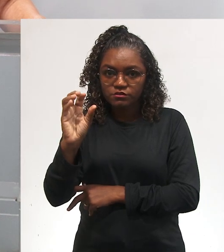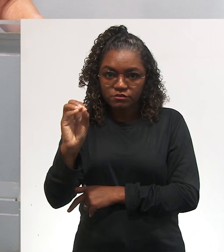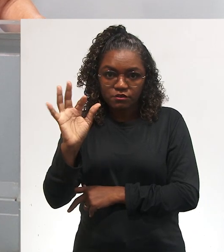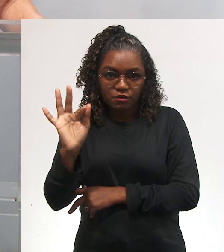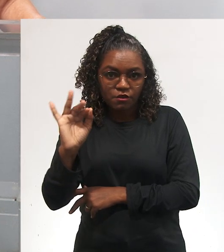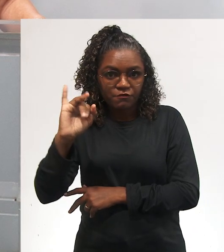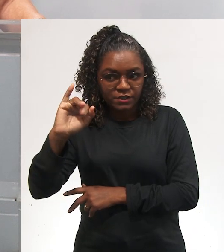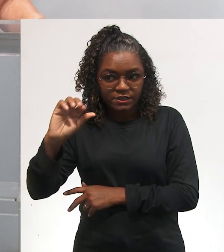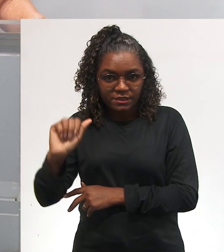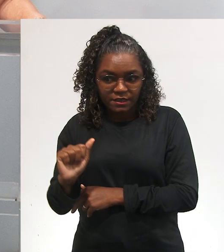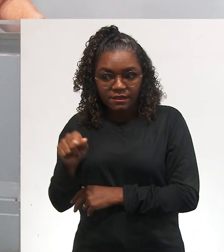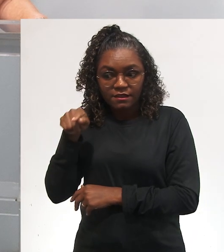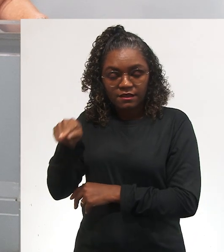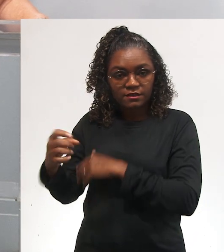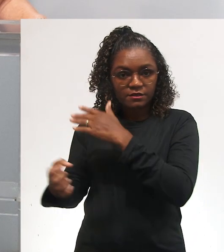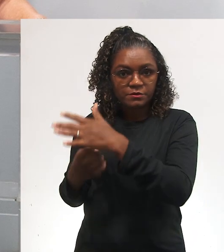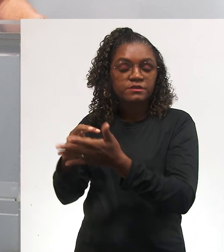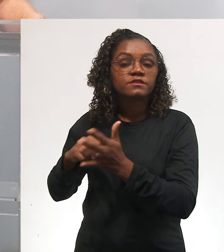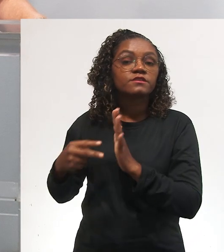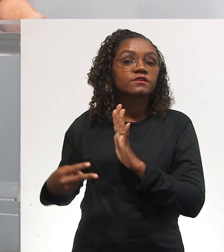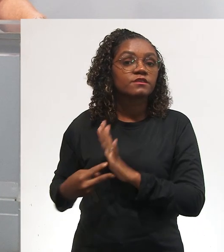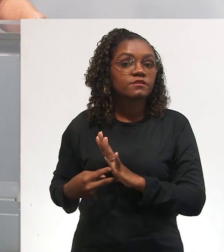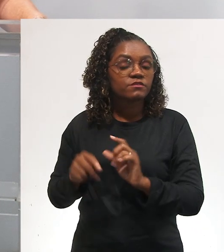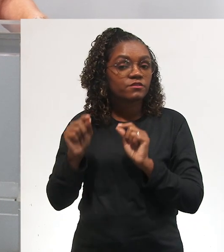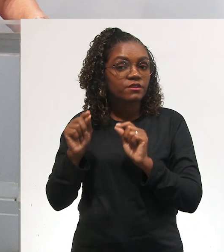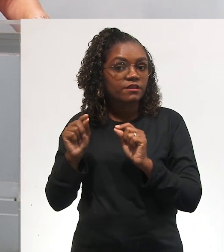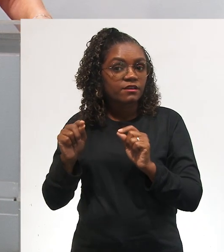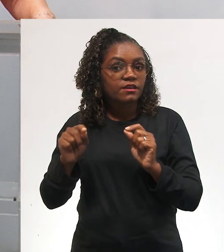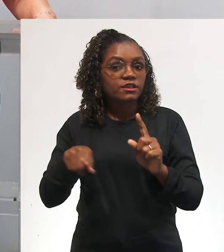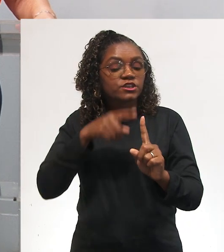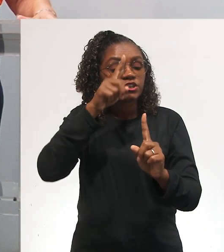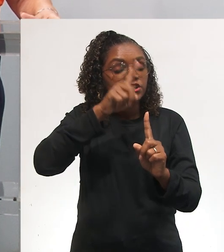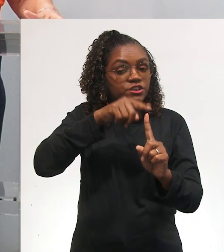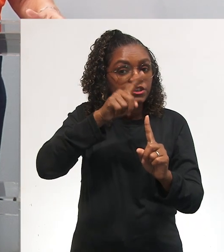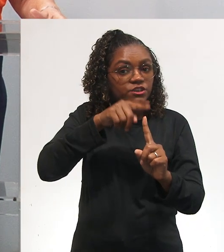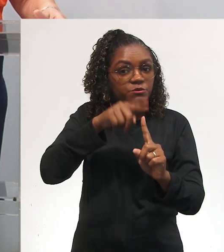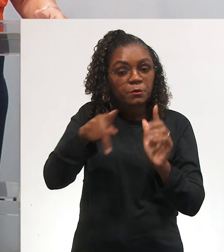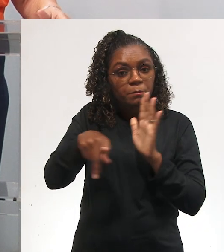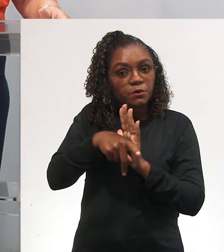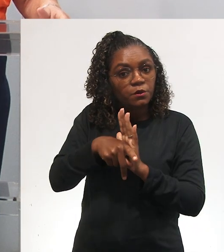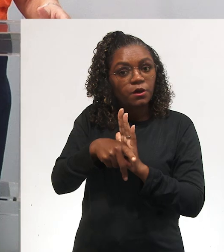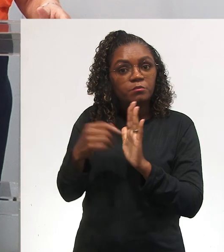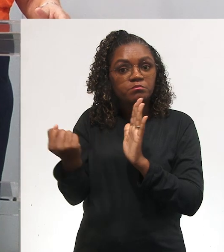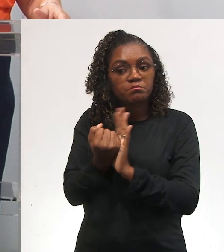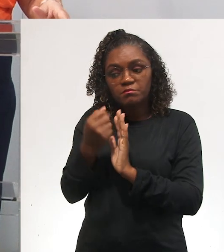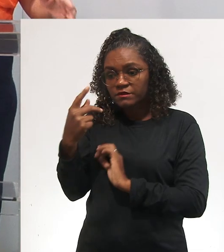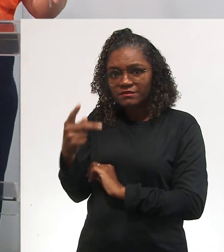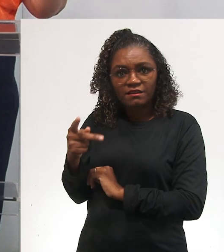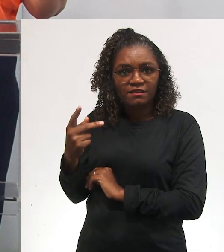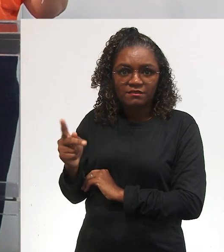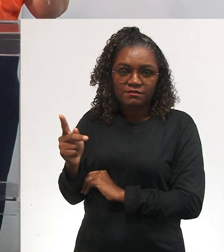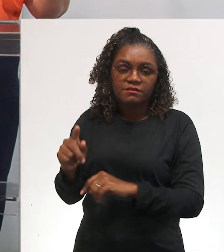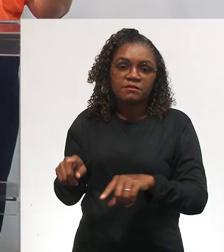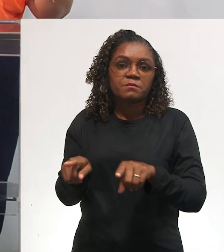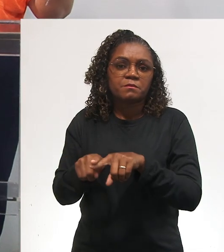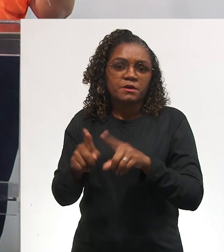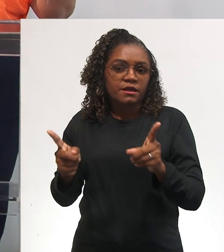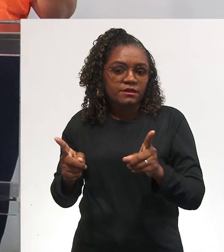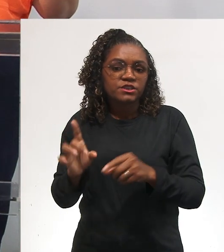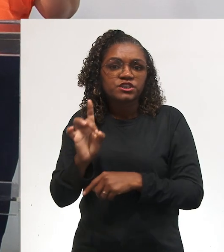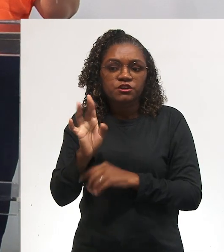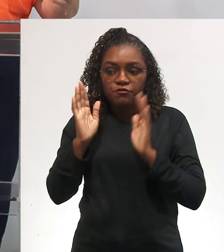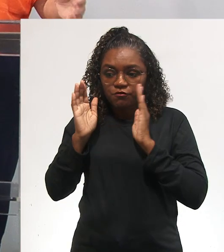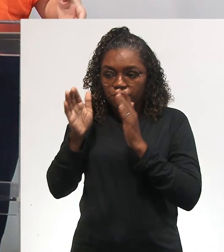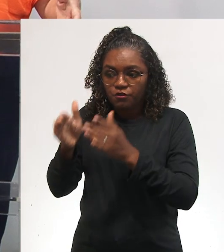isso. Ela está preocupada não apenas com produzir produtos de qualidade, mas também na qualidade, no